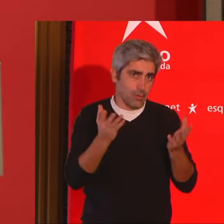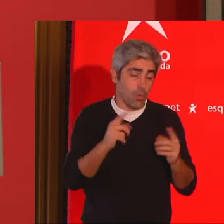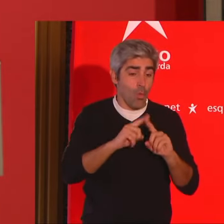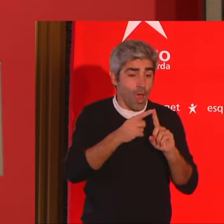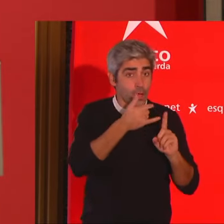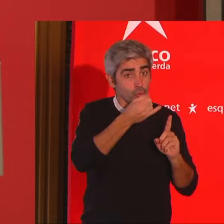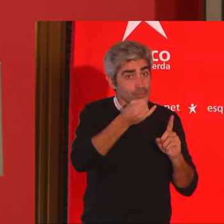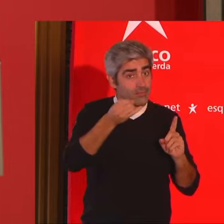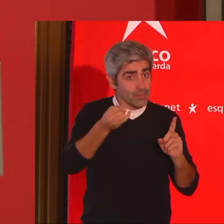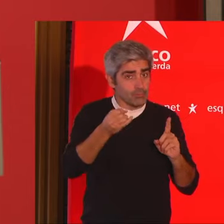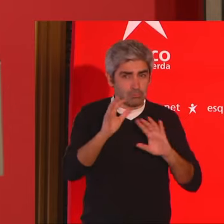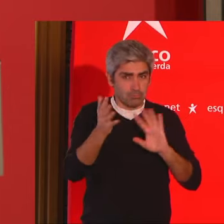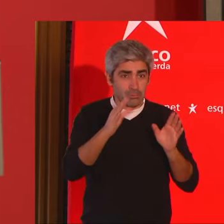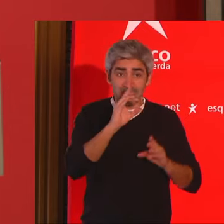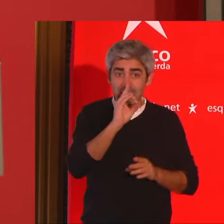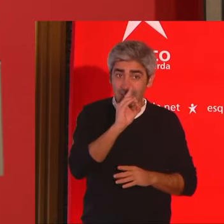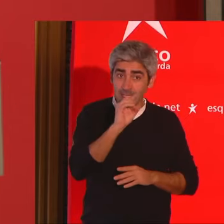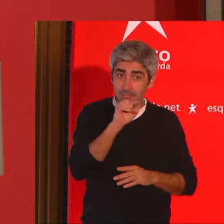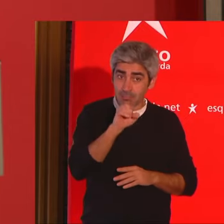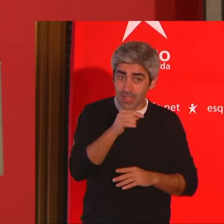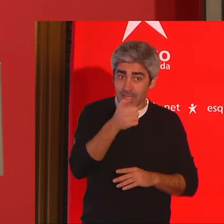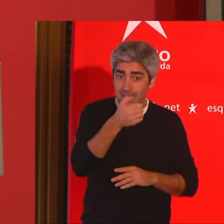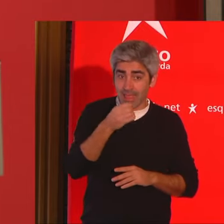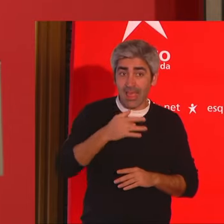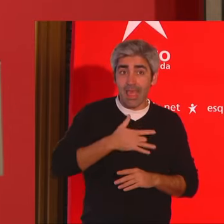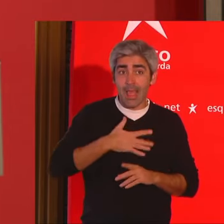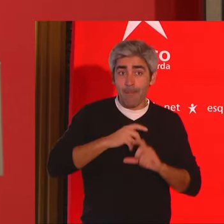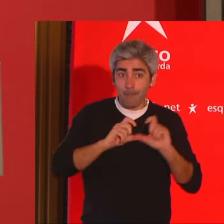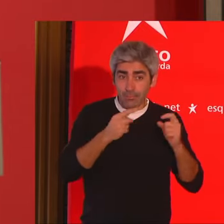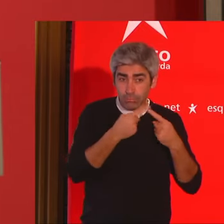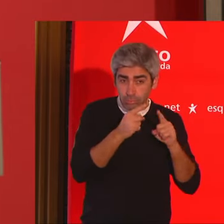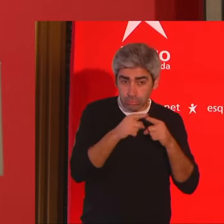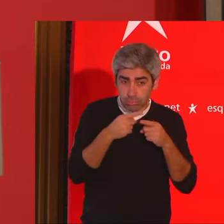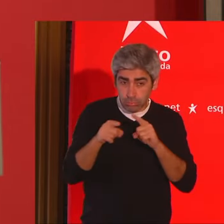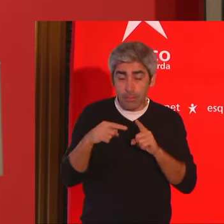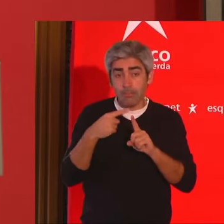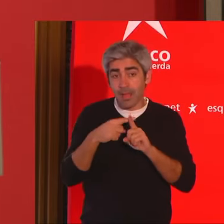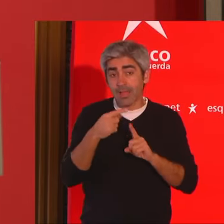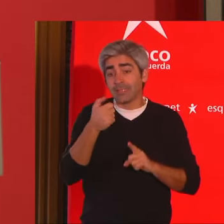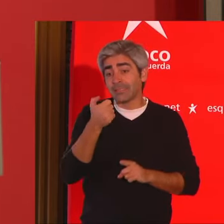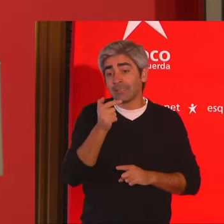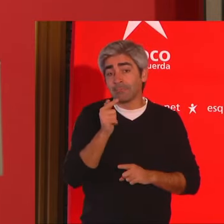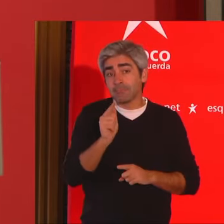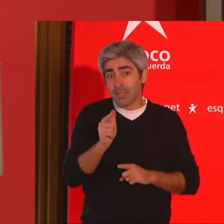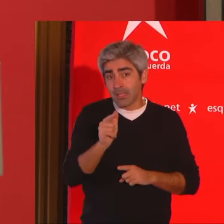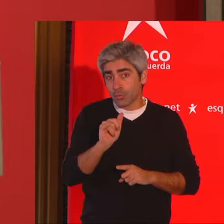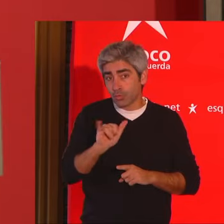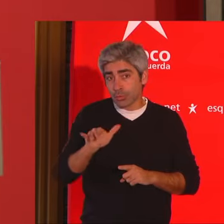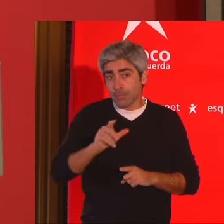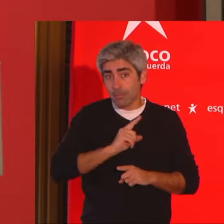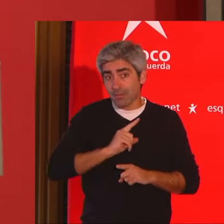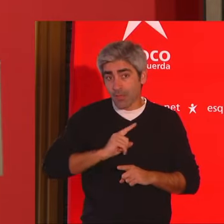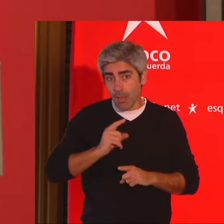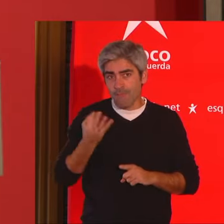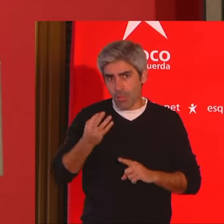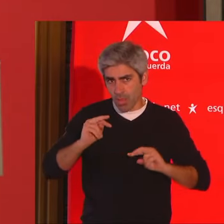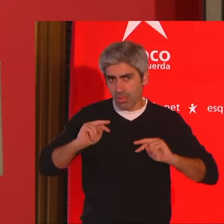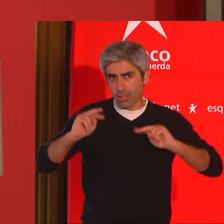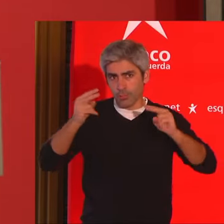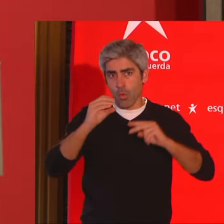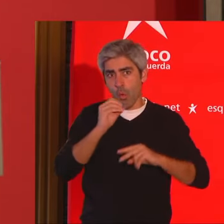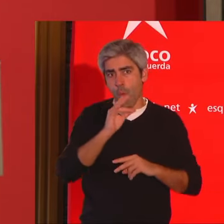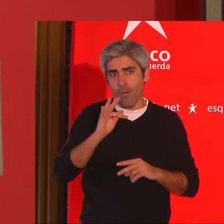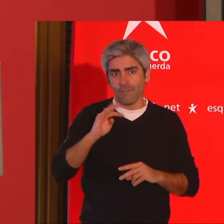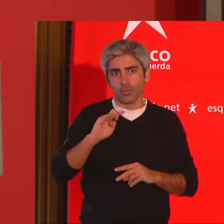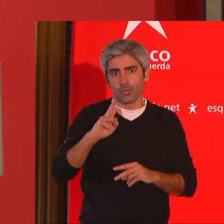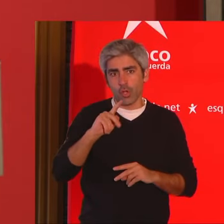2020, cerca de 6.500 empresas e 5.200 particulares transferiram para